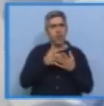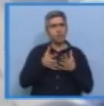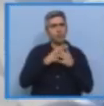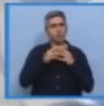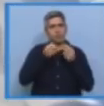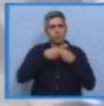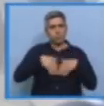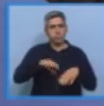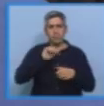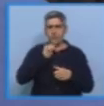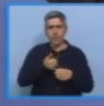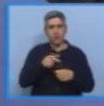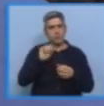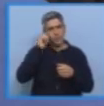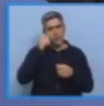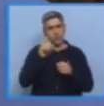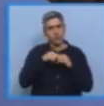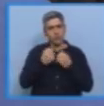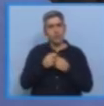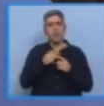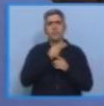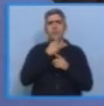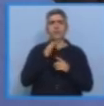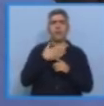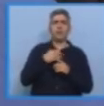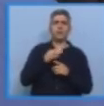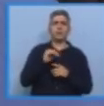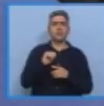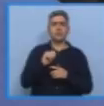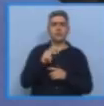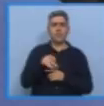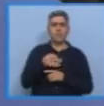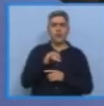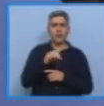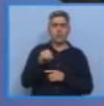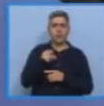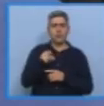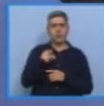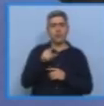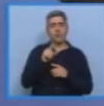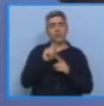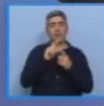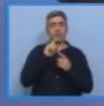destruturação da própria sociedade. Padre Fernando Sampaio, de alguma forma, estamos a falar de uma questão muito concreta da